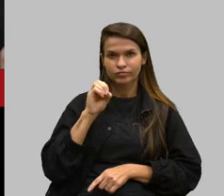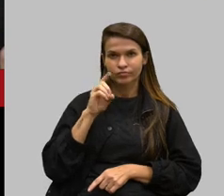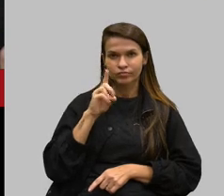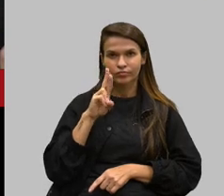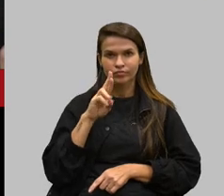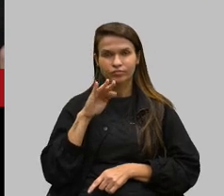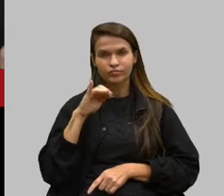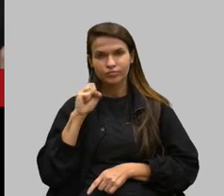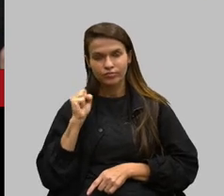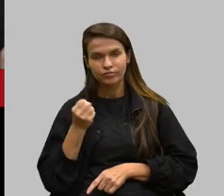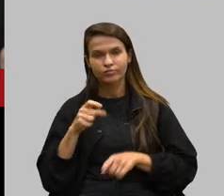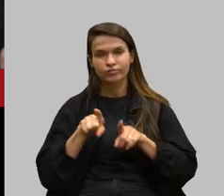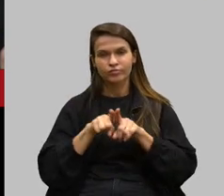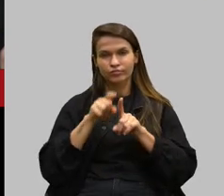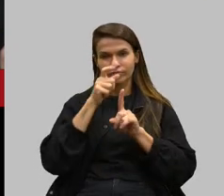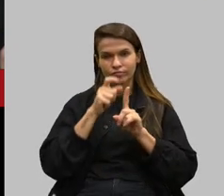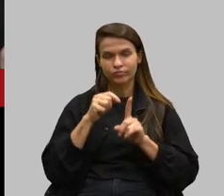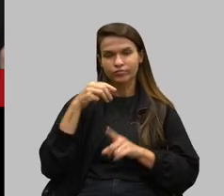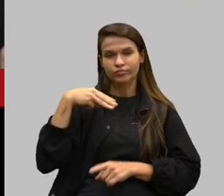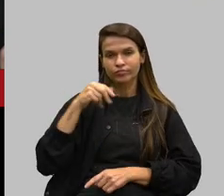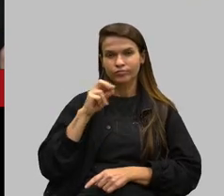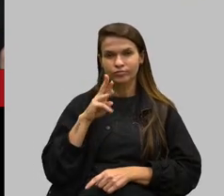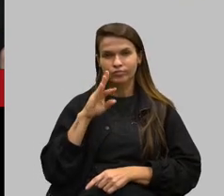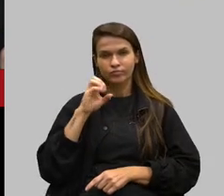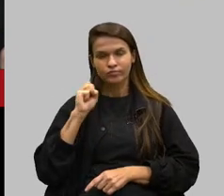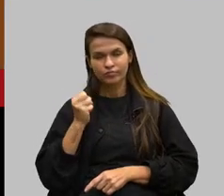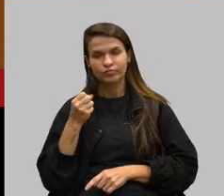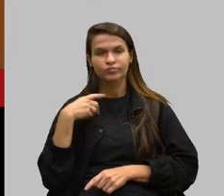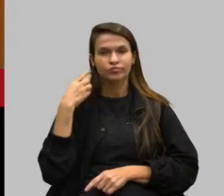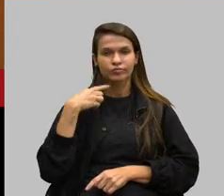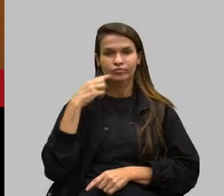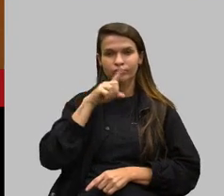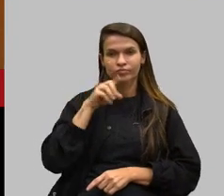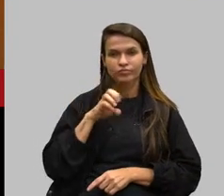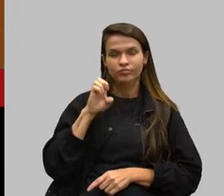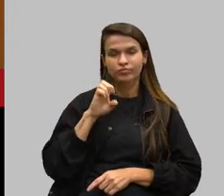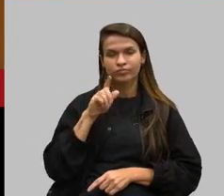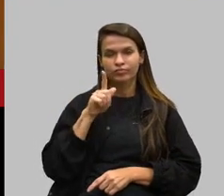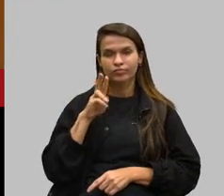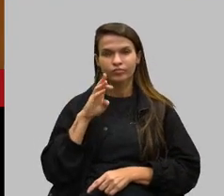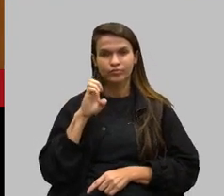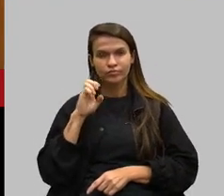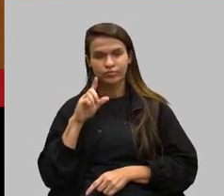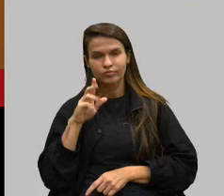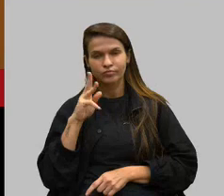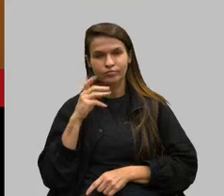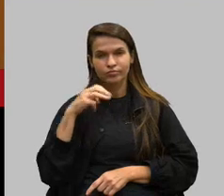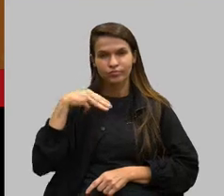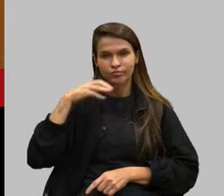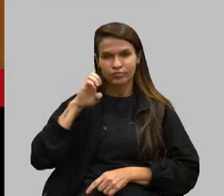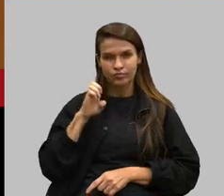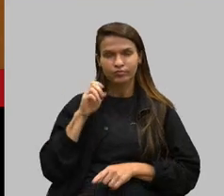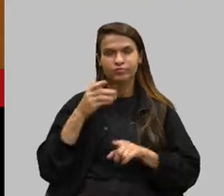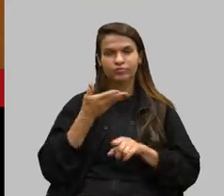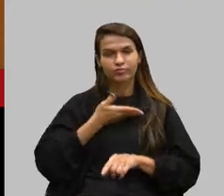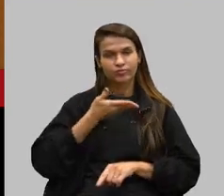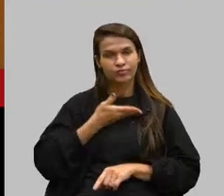Maurício Deputado Zé Guilherme Deputado Coronel Henrique meu grande amigo também